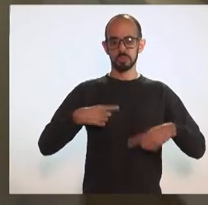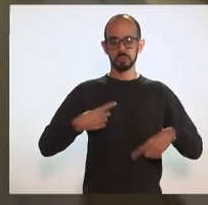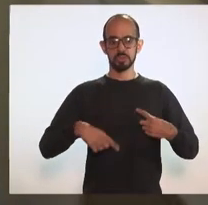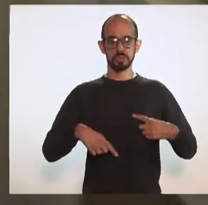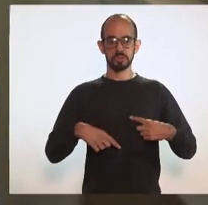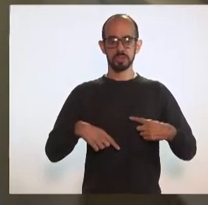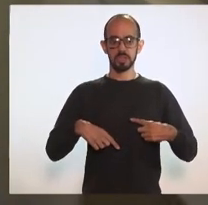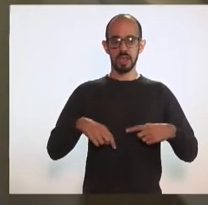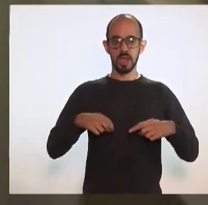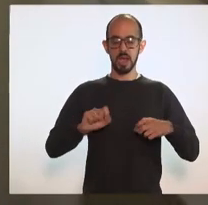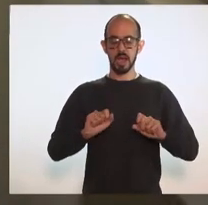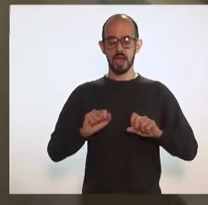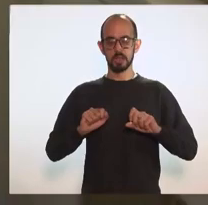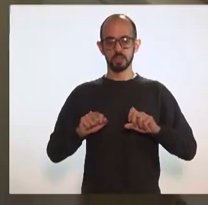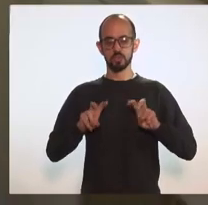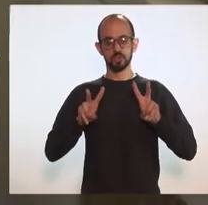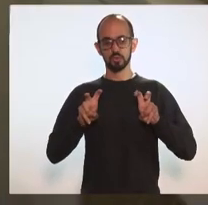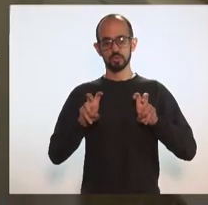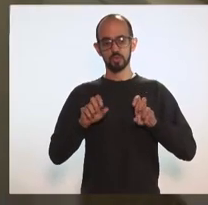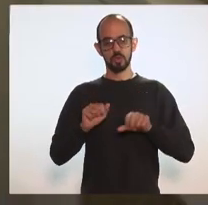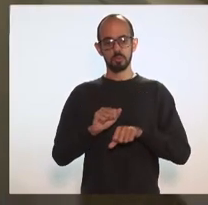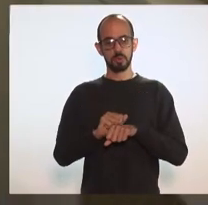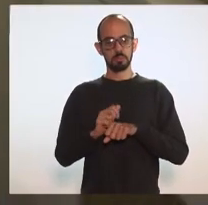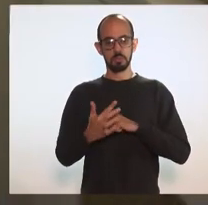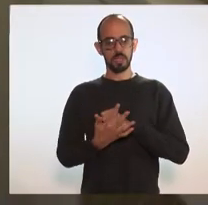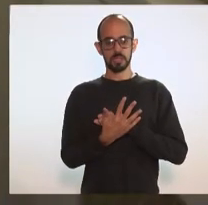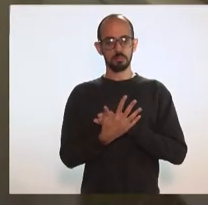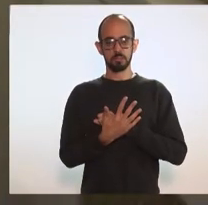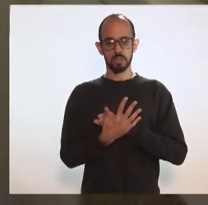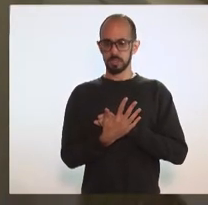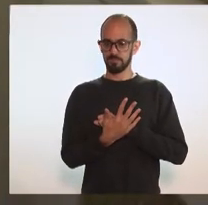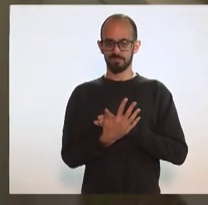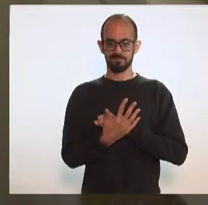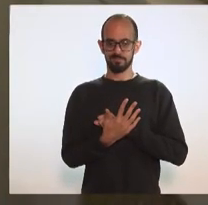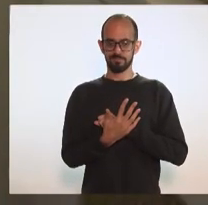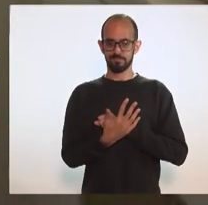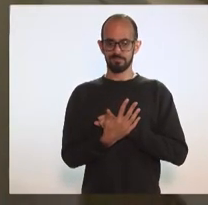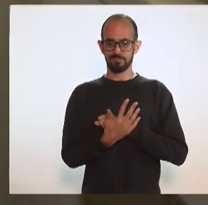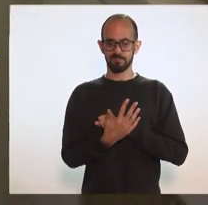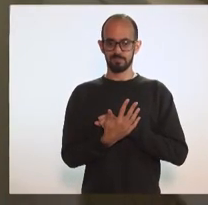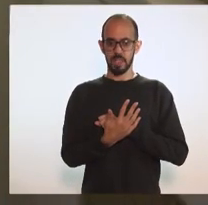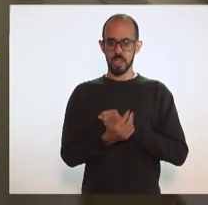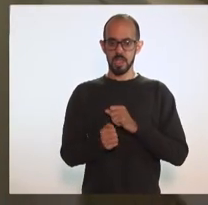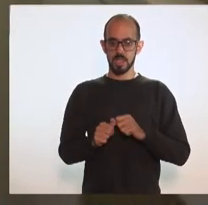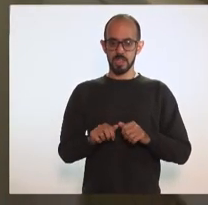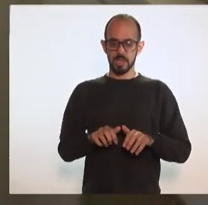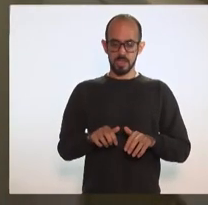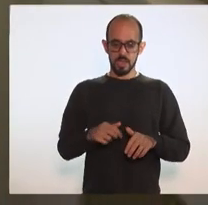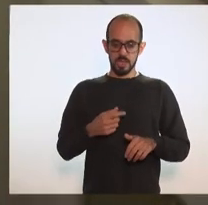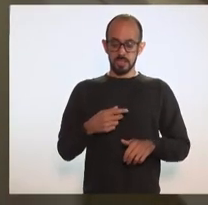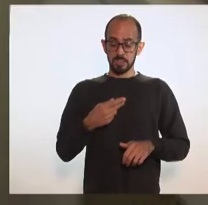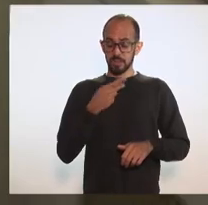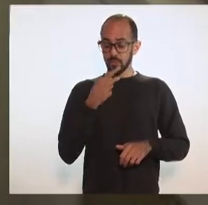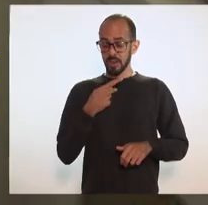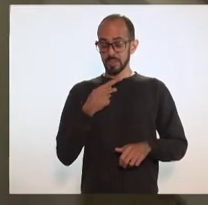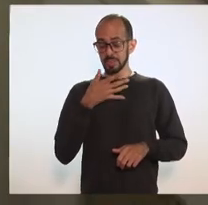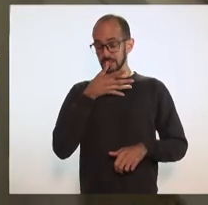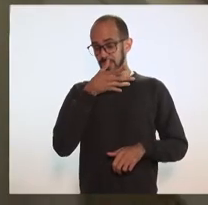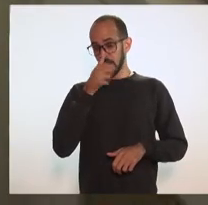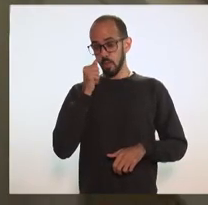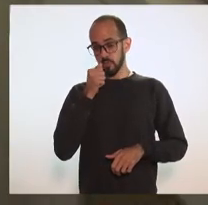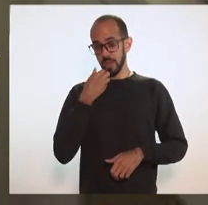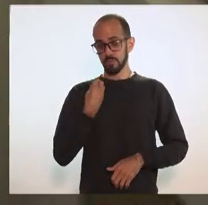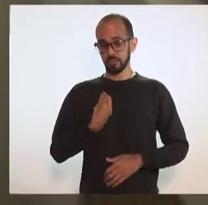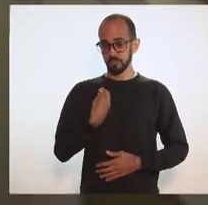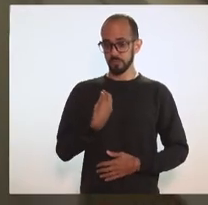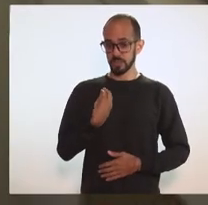pandemia é e nós estamos falando em salvar vidas